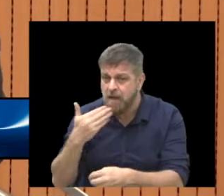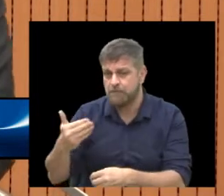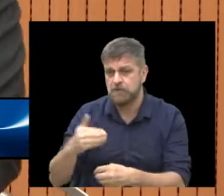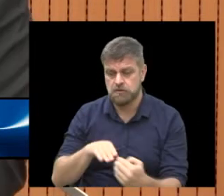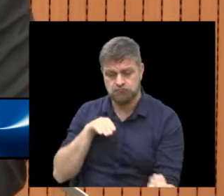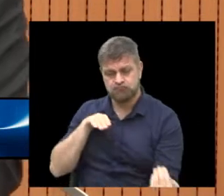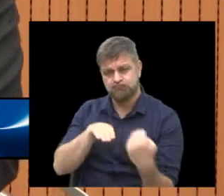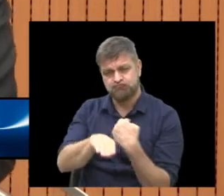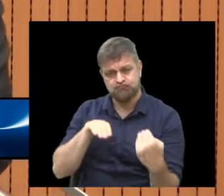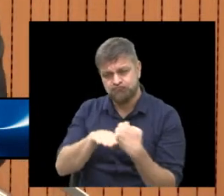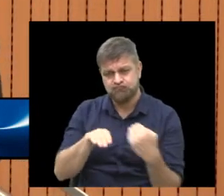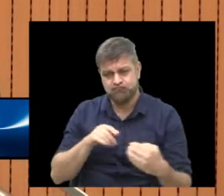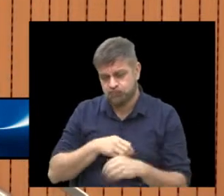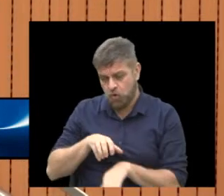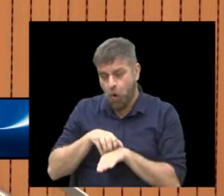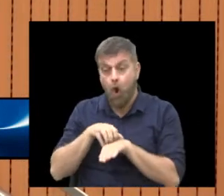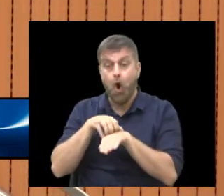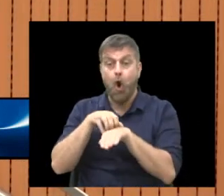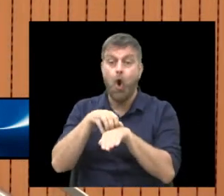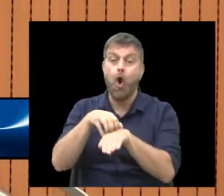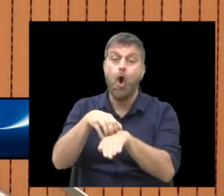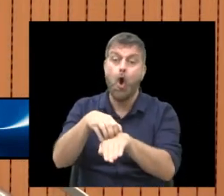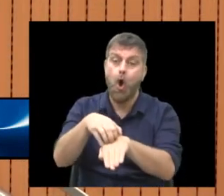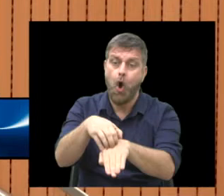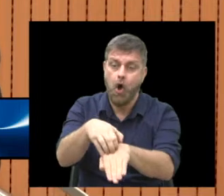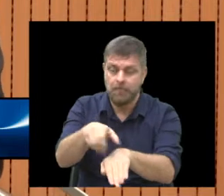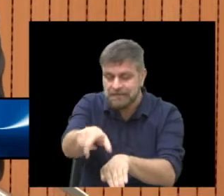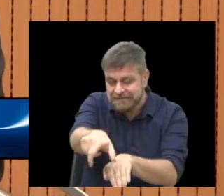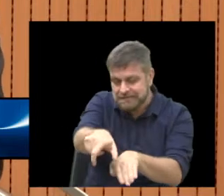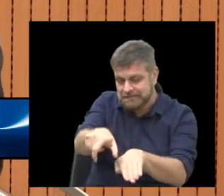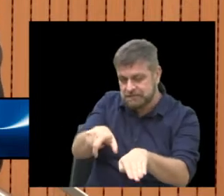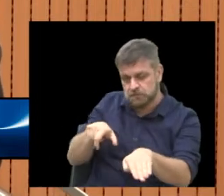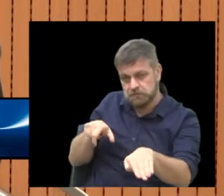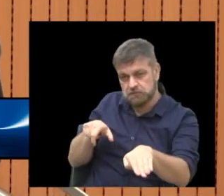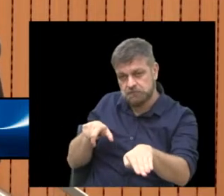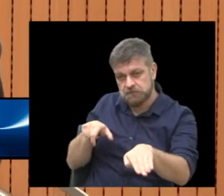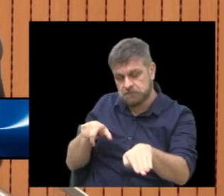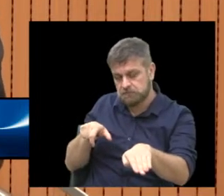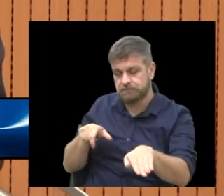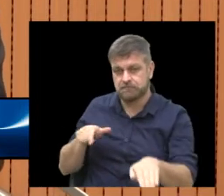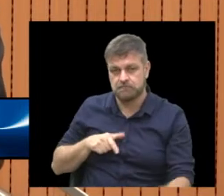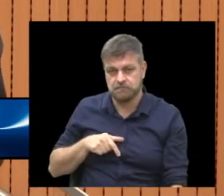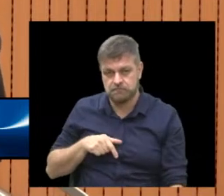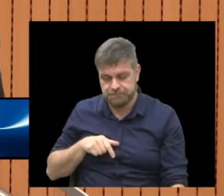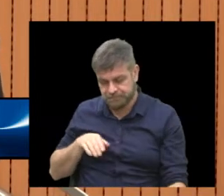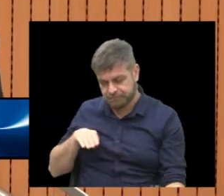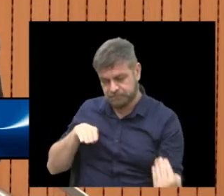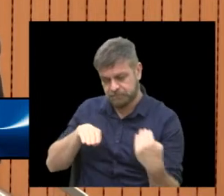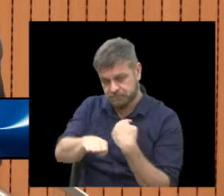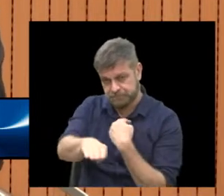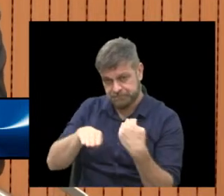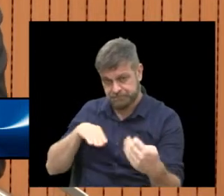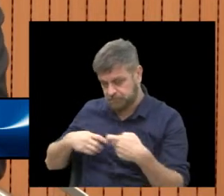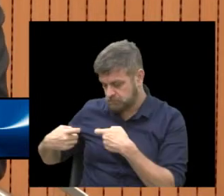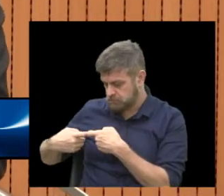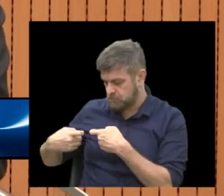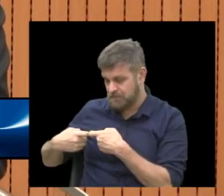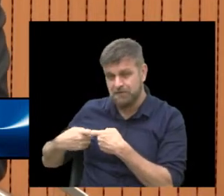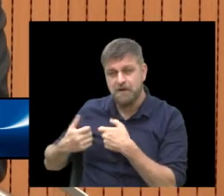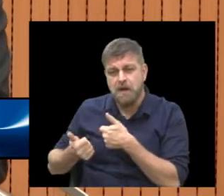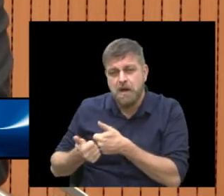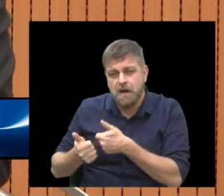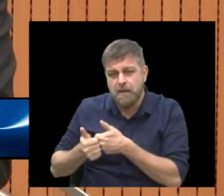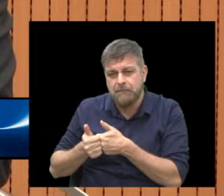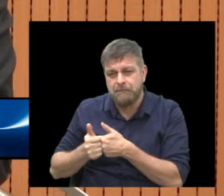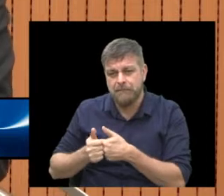transporte coletivo no acostamento da rodovia Santos Dumont, nos 2 sentidos, entre a rodovia Anhanguera, proximidades